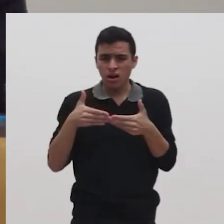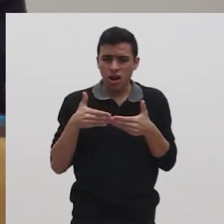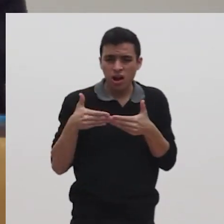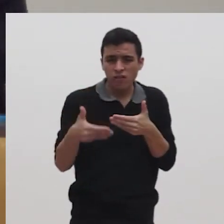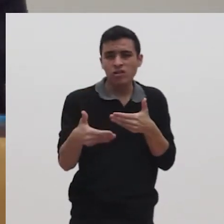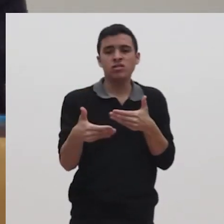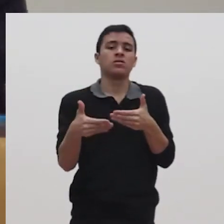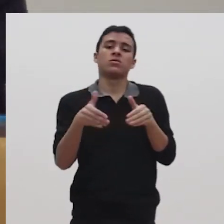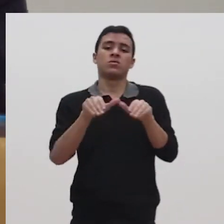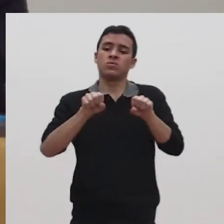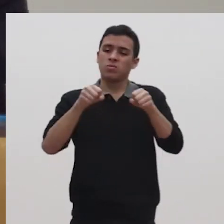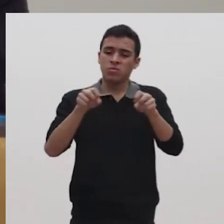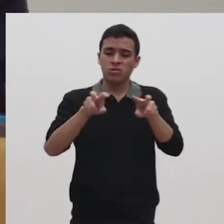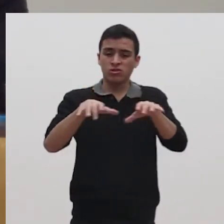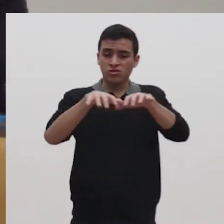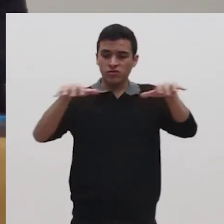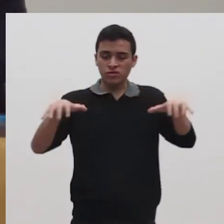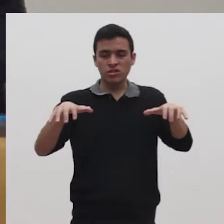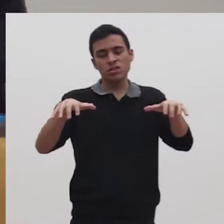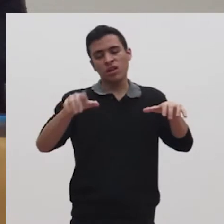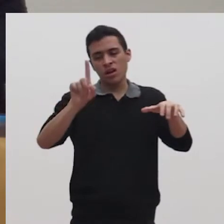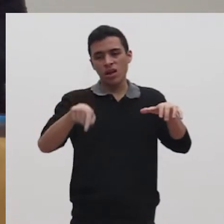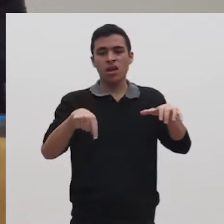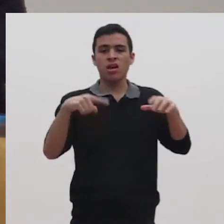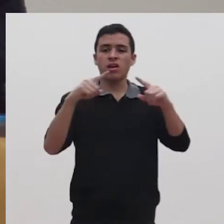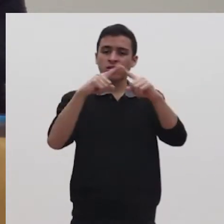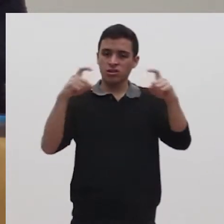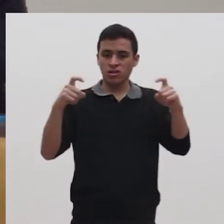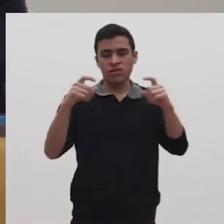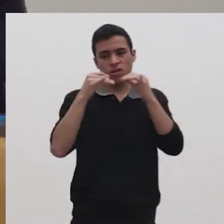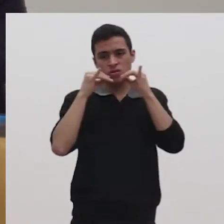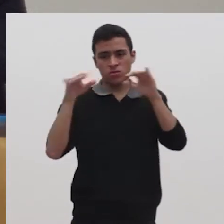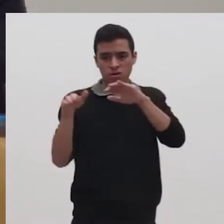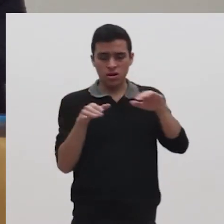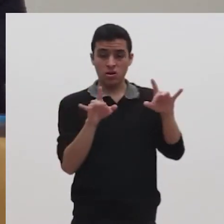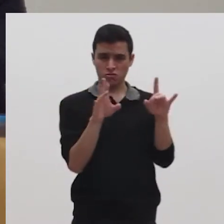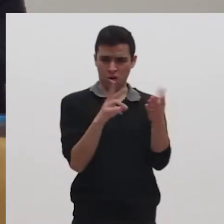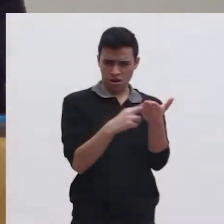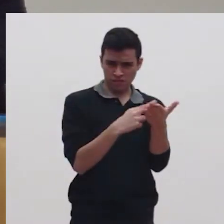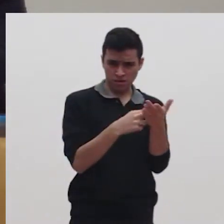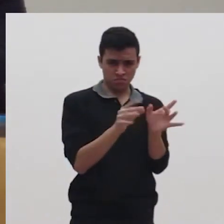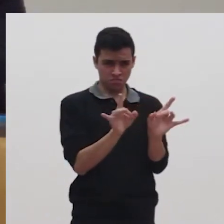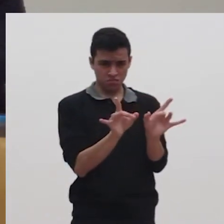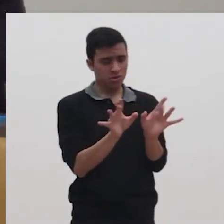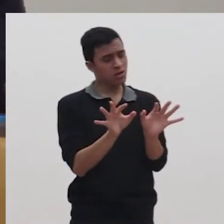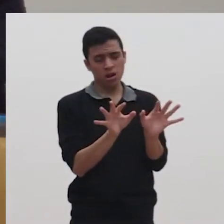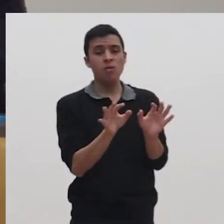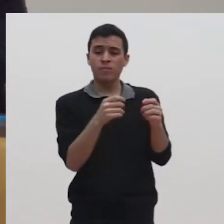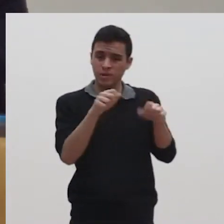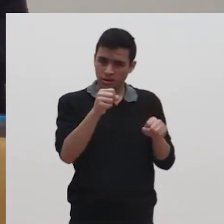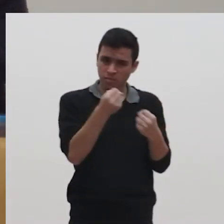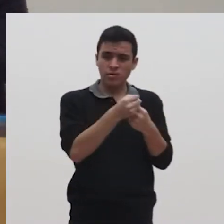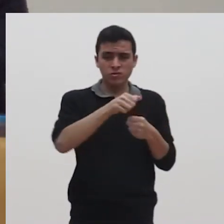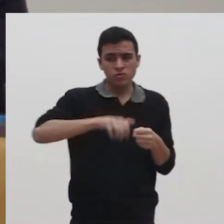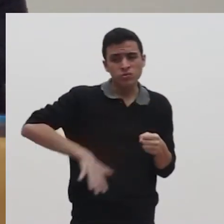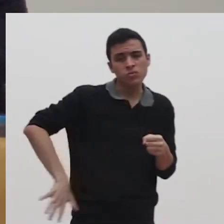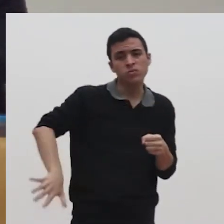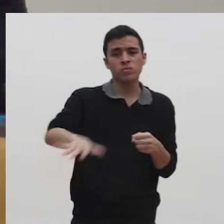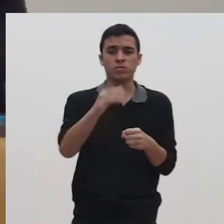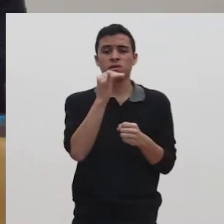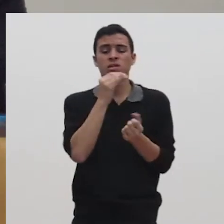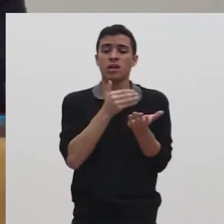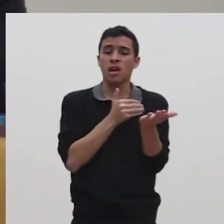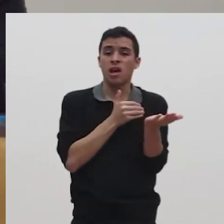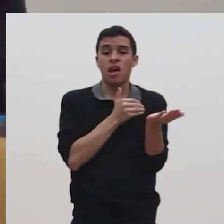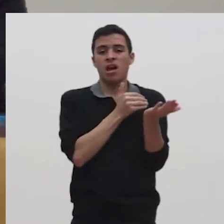questão das revistas científicas eletrônicas. Não só as revistas também, né, que tem que ser apoiado de maneira institucional, quer dizer, bem no